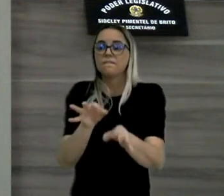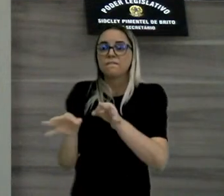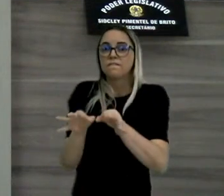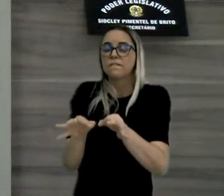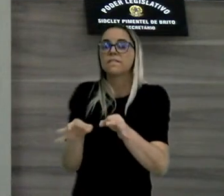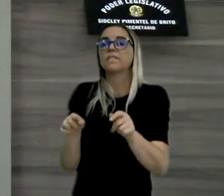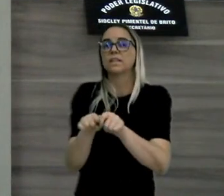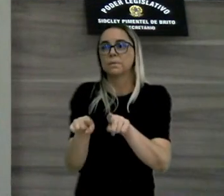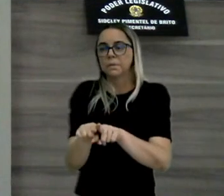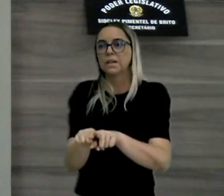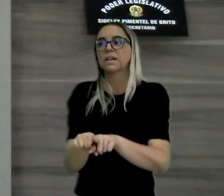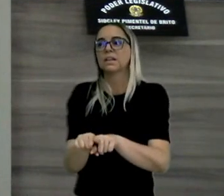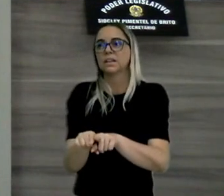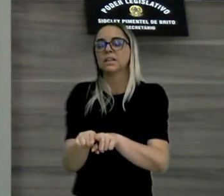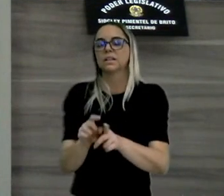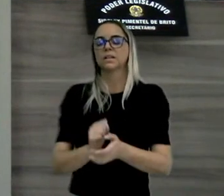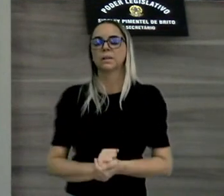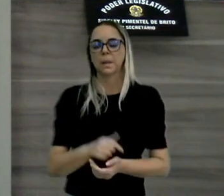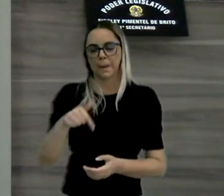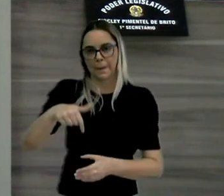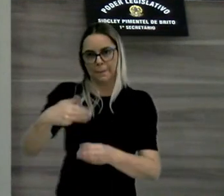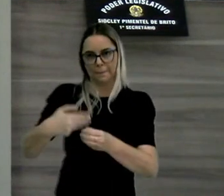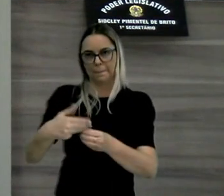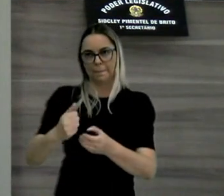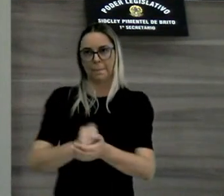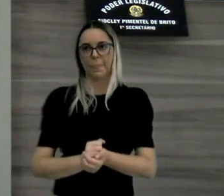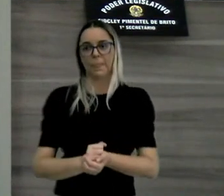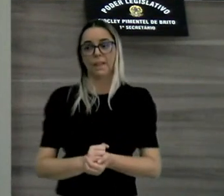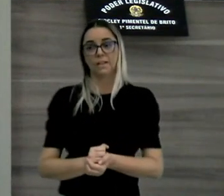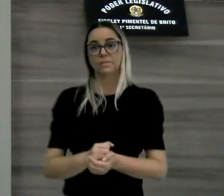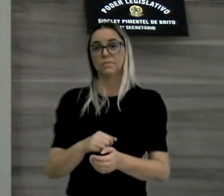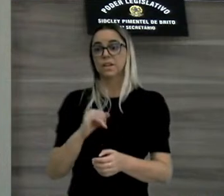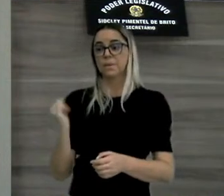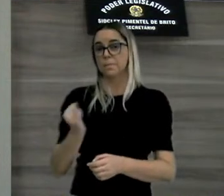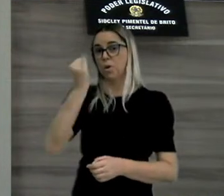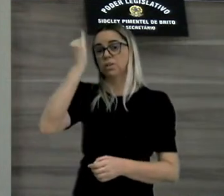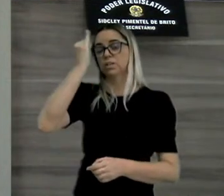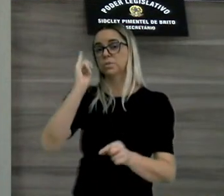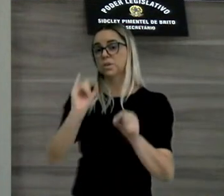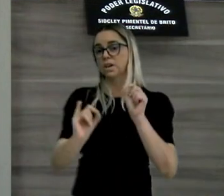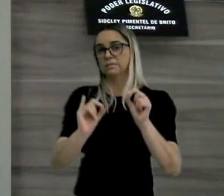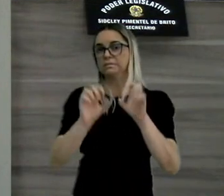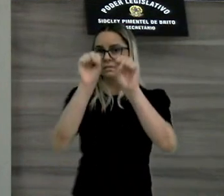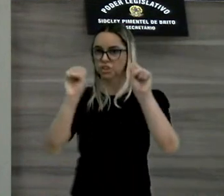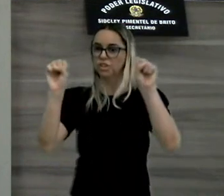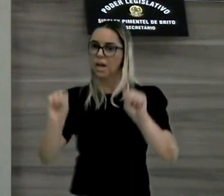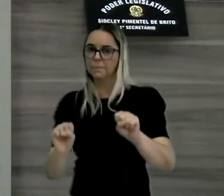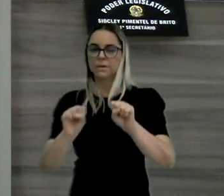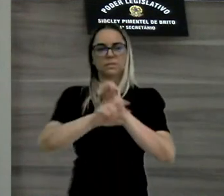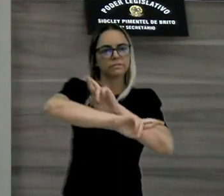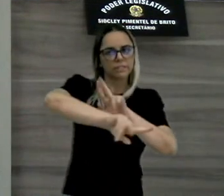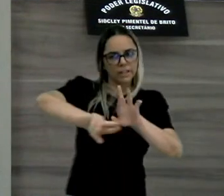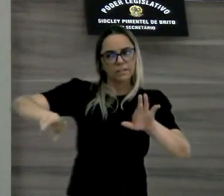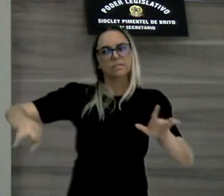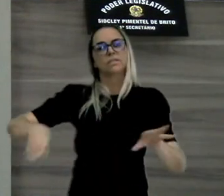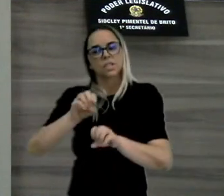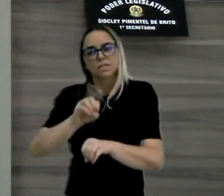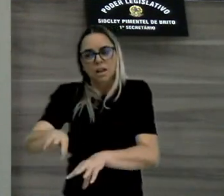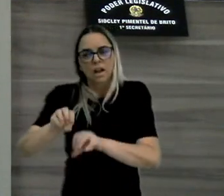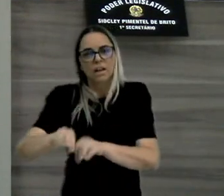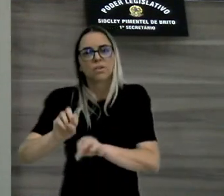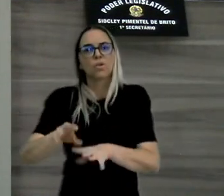sobre o tema cumo destacar que no âo da legislação Educacional a existência de diferentes sistemas de ensino aptos a conviver